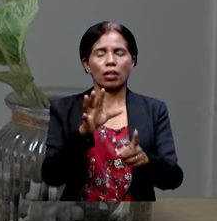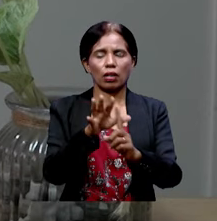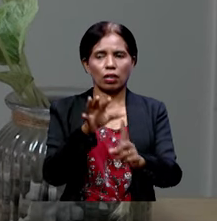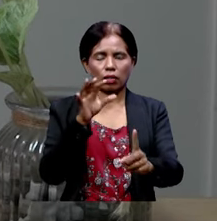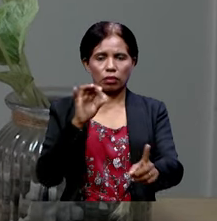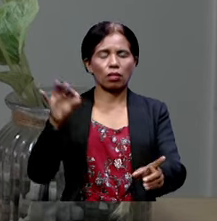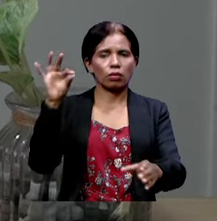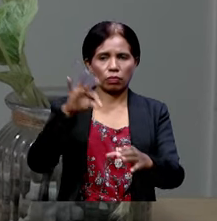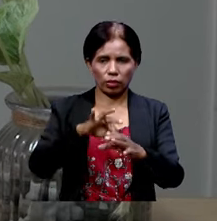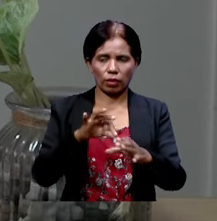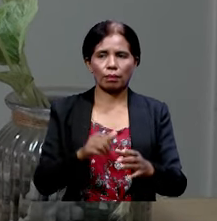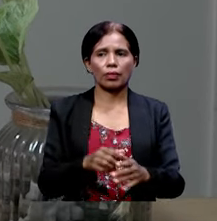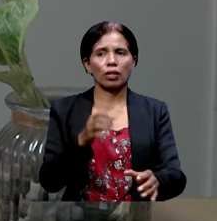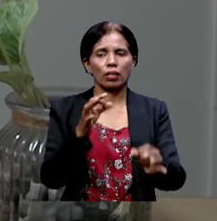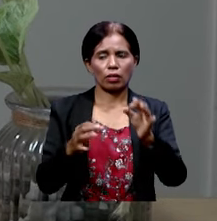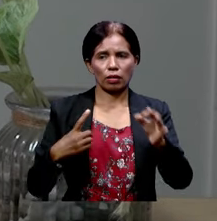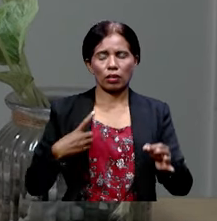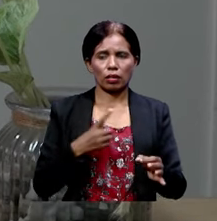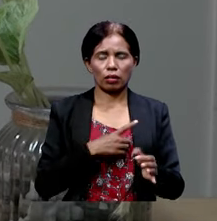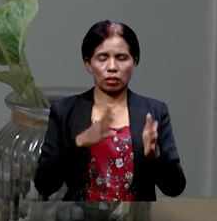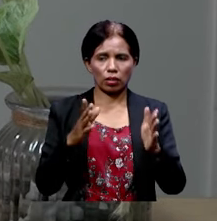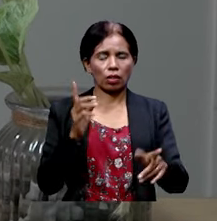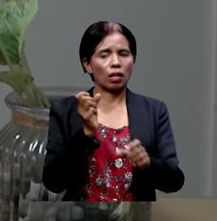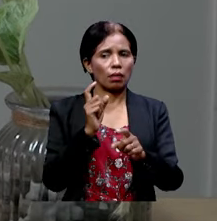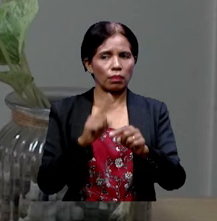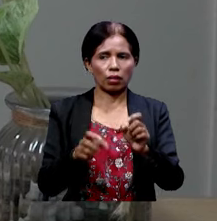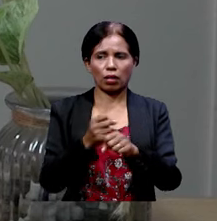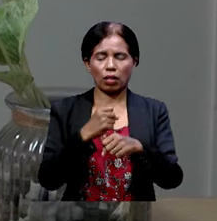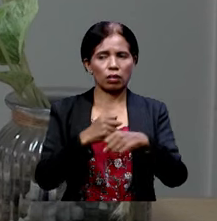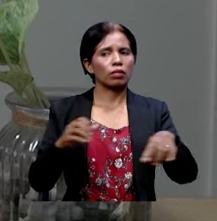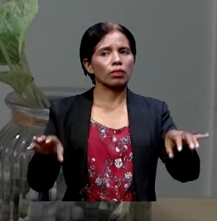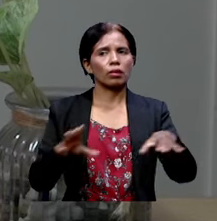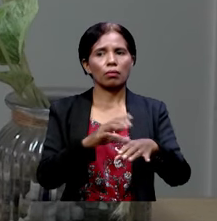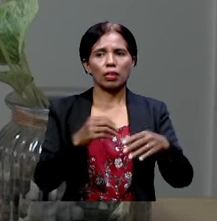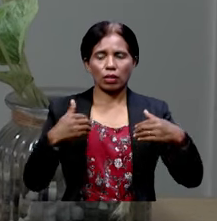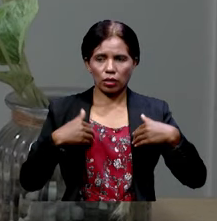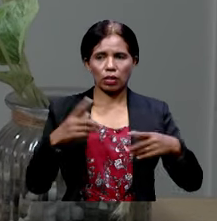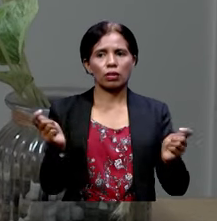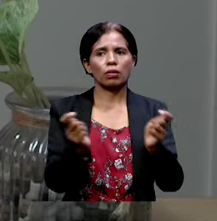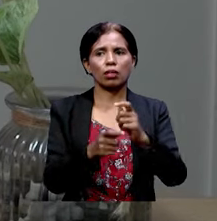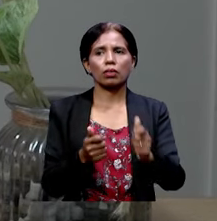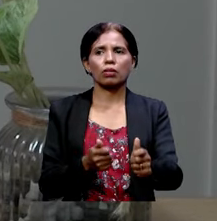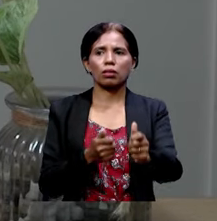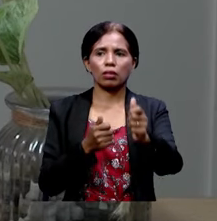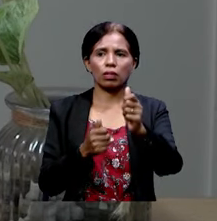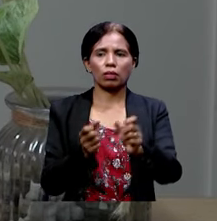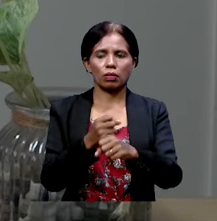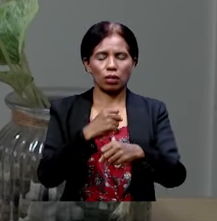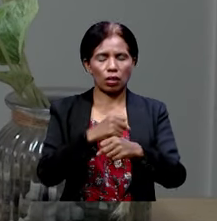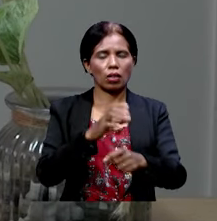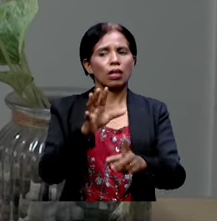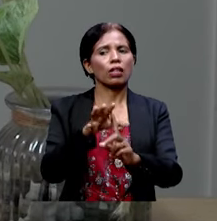a votação. Quando o deputado Nela Bele ralar a função, Bele conseguida substituir, mas para tu preencher dentro, onde Bele realiza a